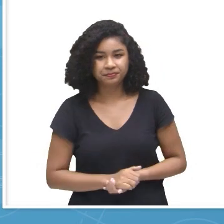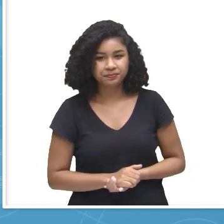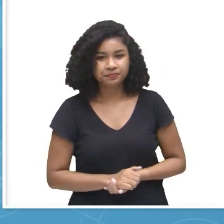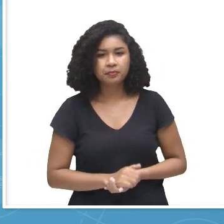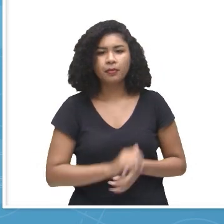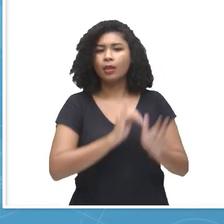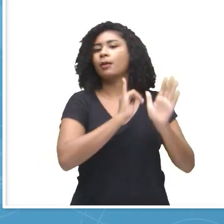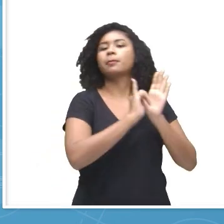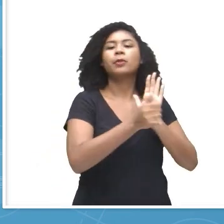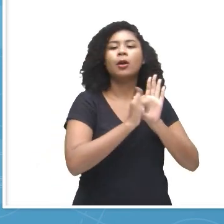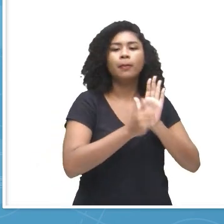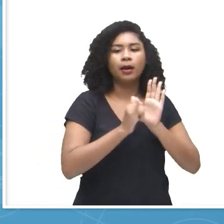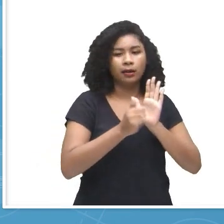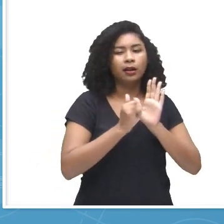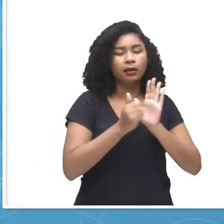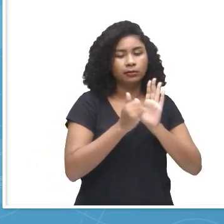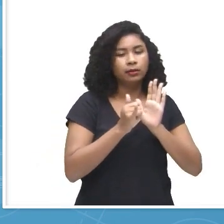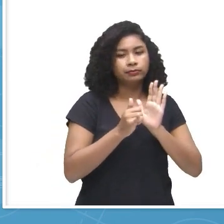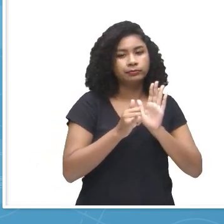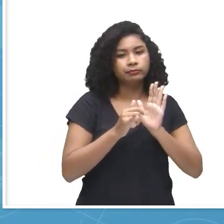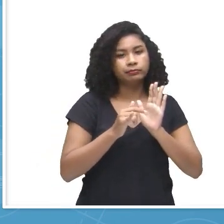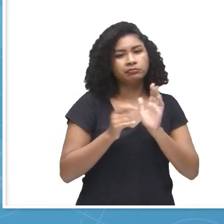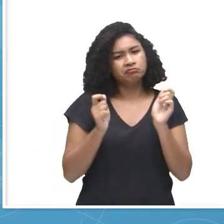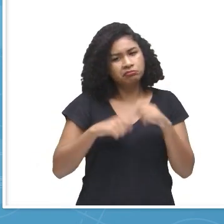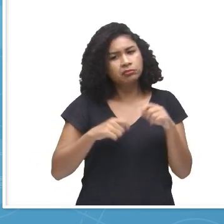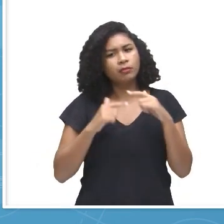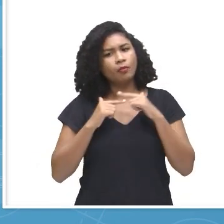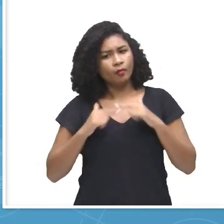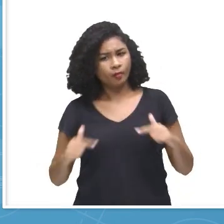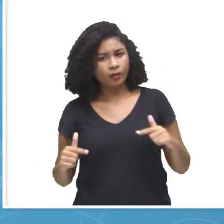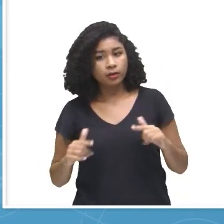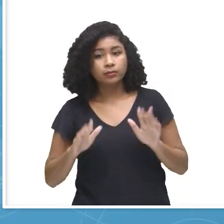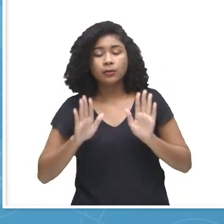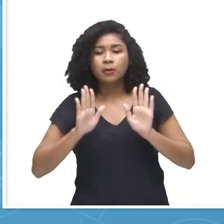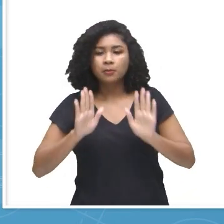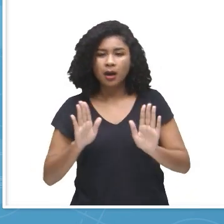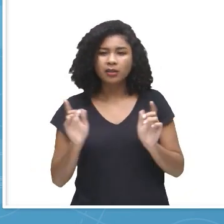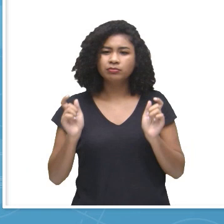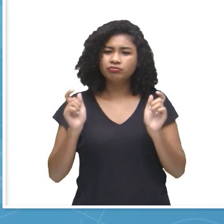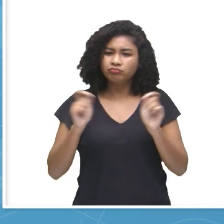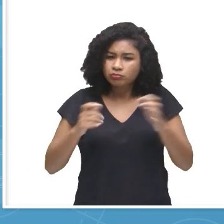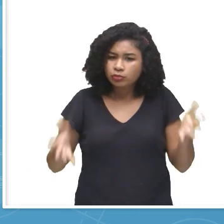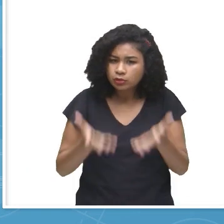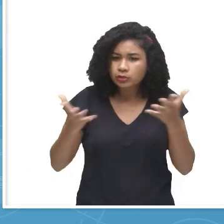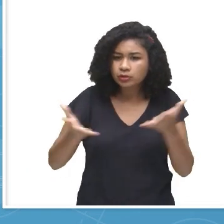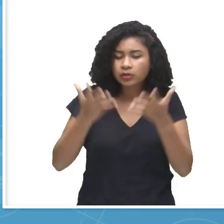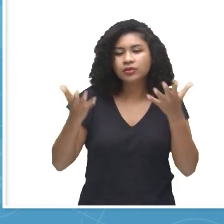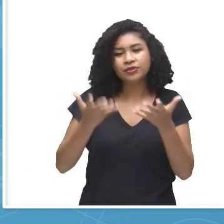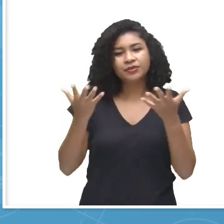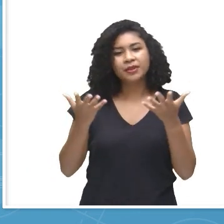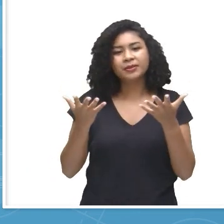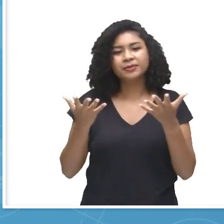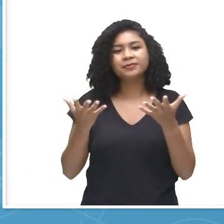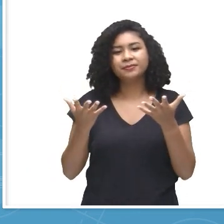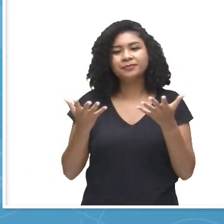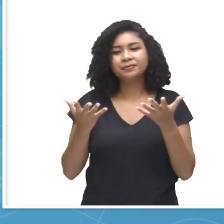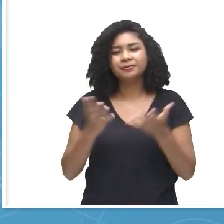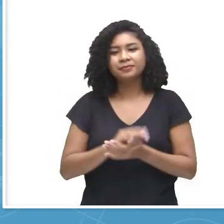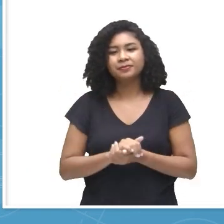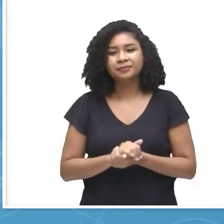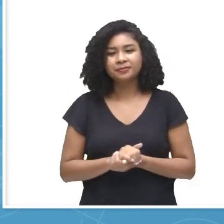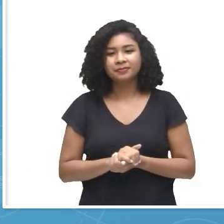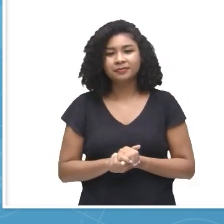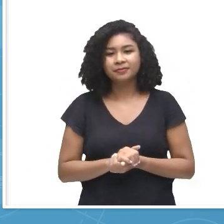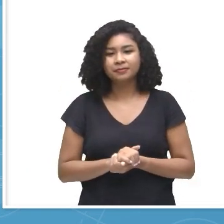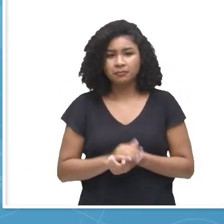original, é neutra e ela pode se referir a usos considerados, geralmente benignos ou inóculos, como recomendações de